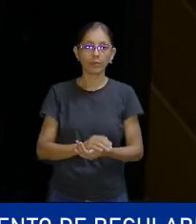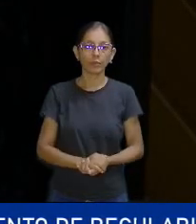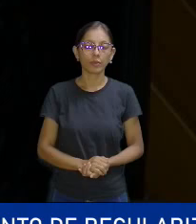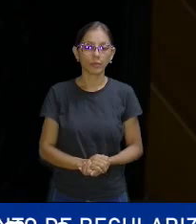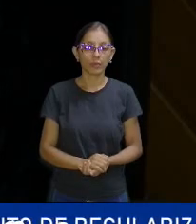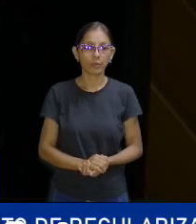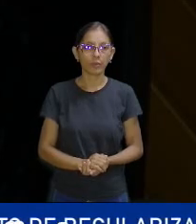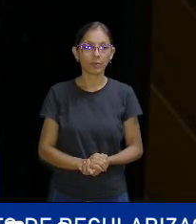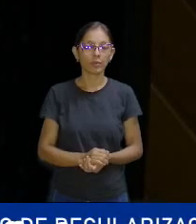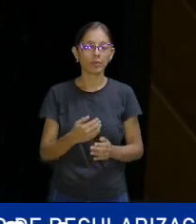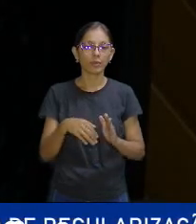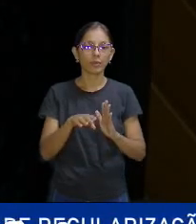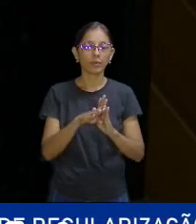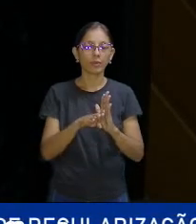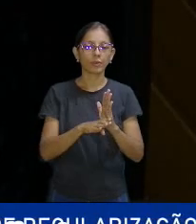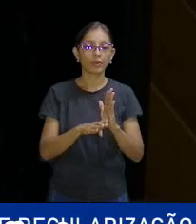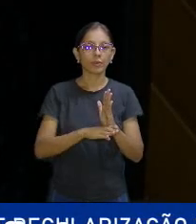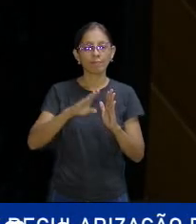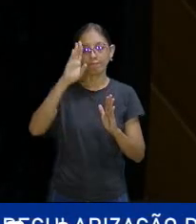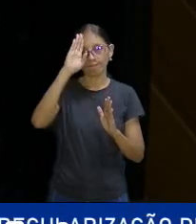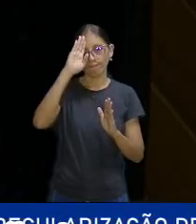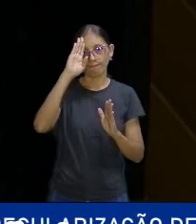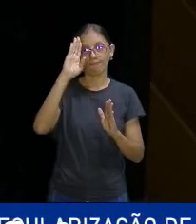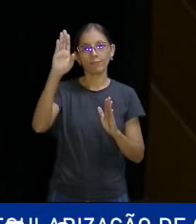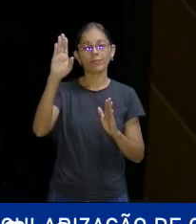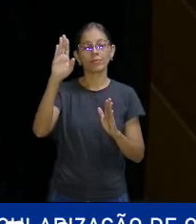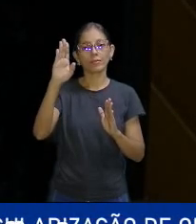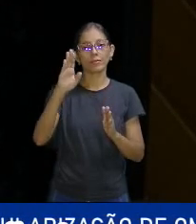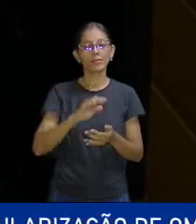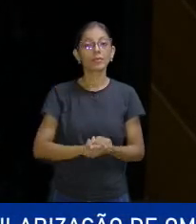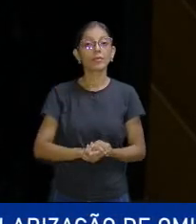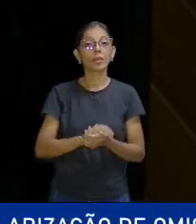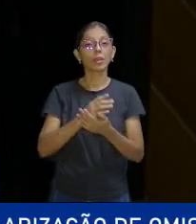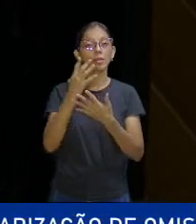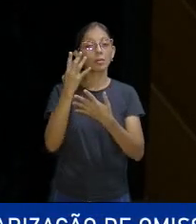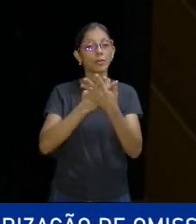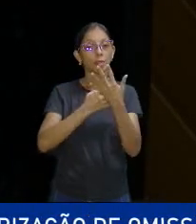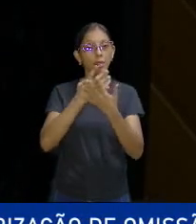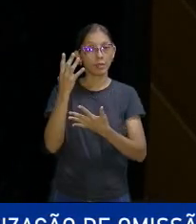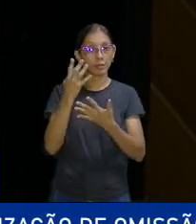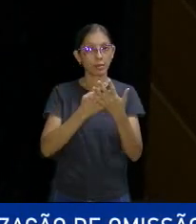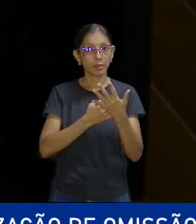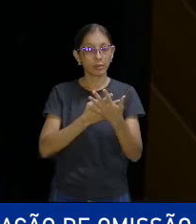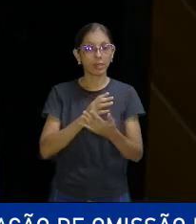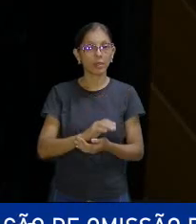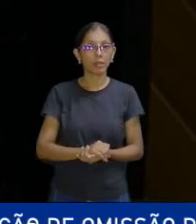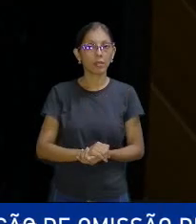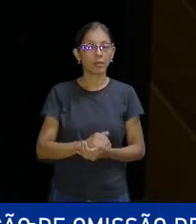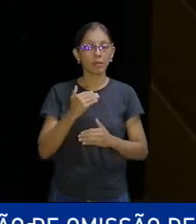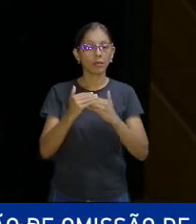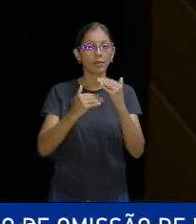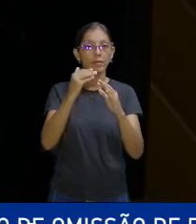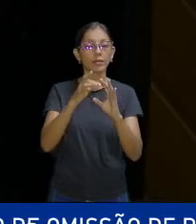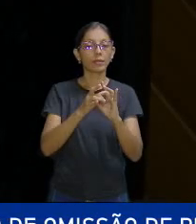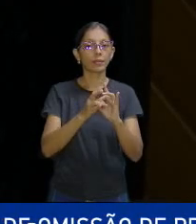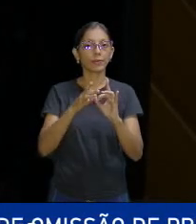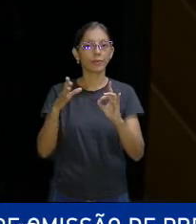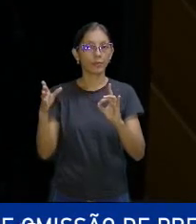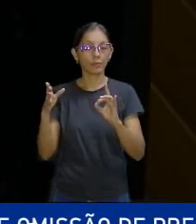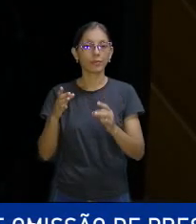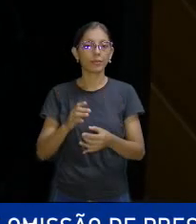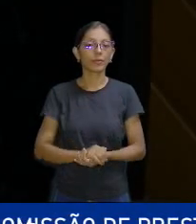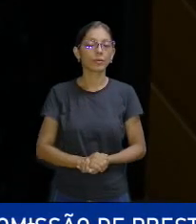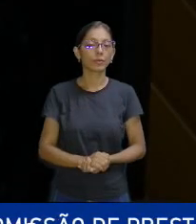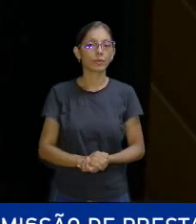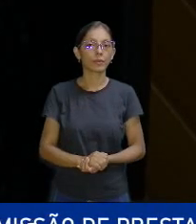pilares fundamentais da transparência e da fiscalização do processo democrático. Imposta a candidatos, partidos políticos e